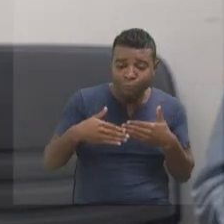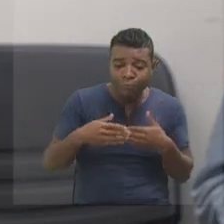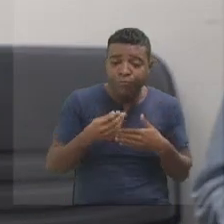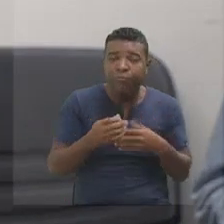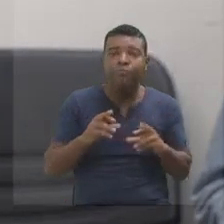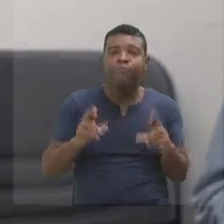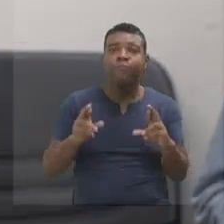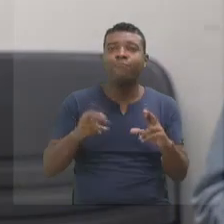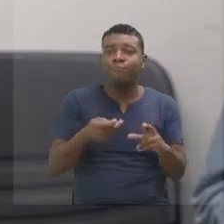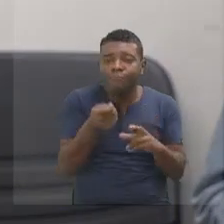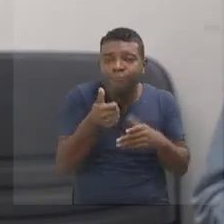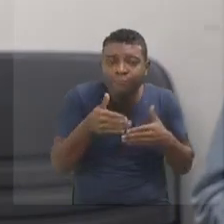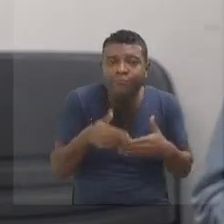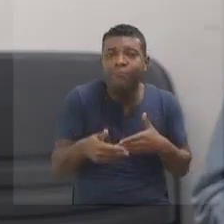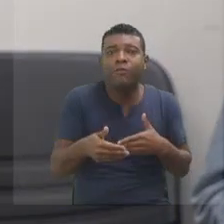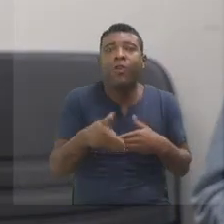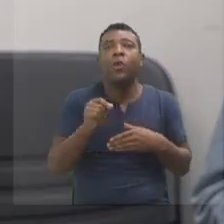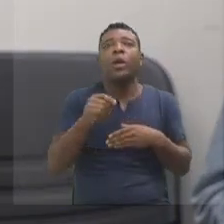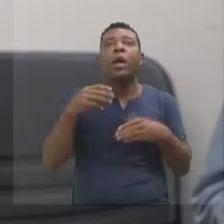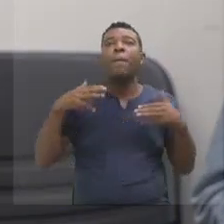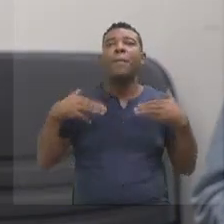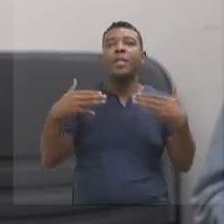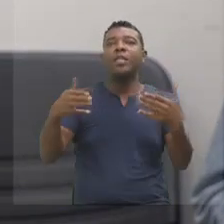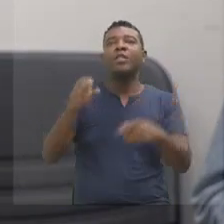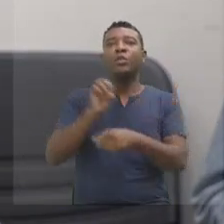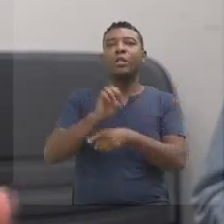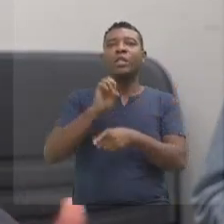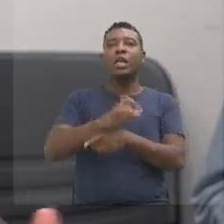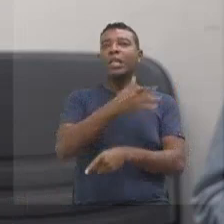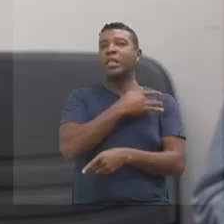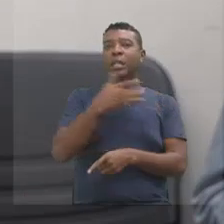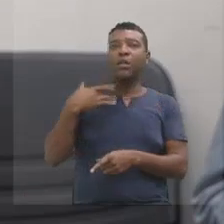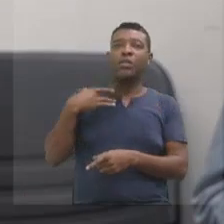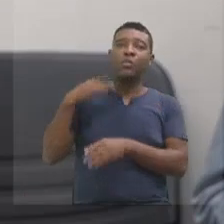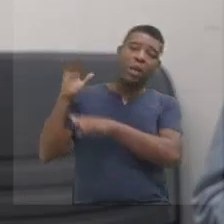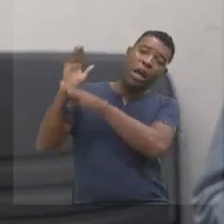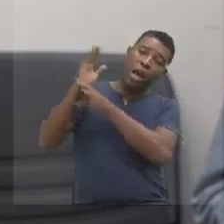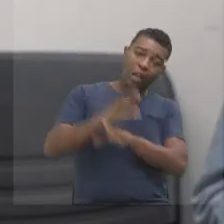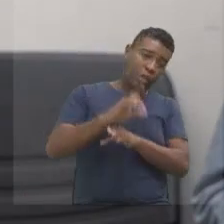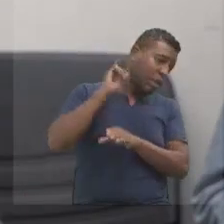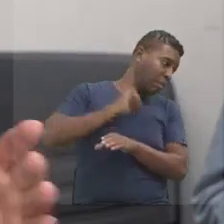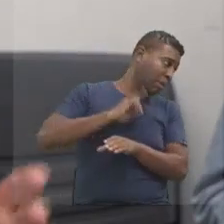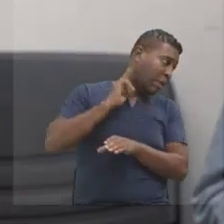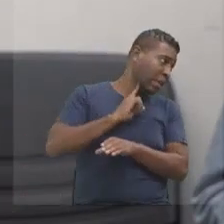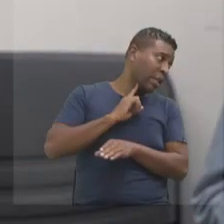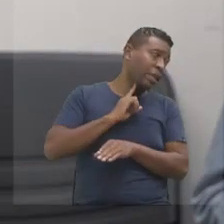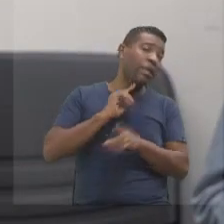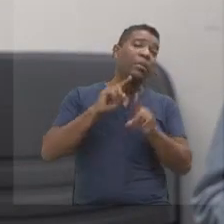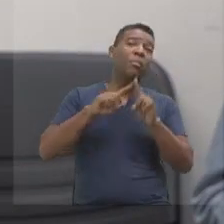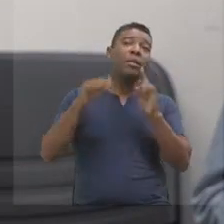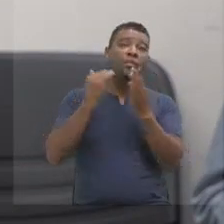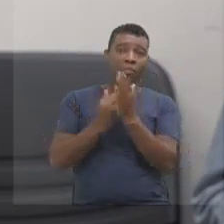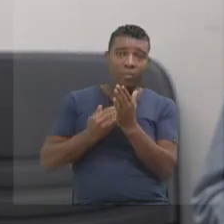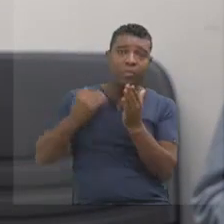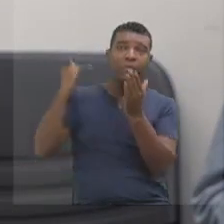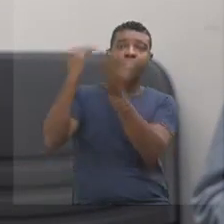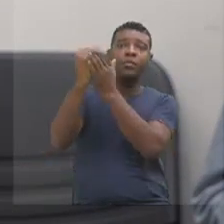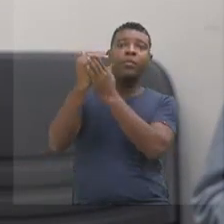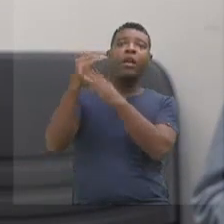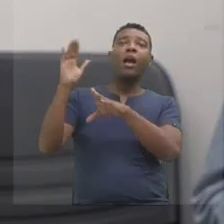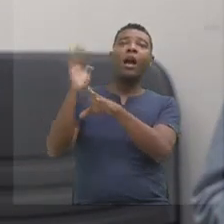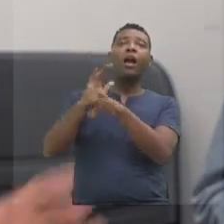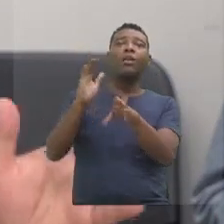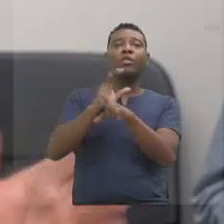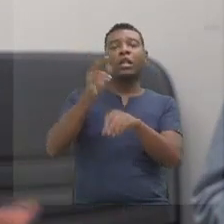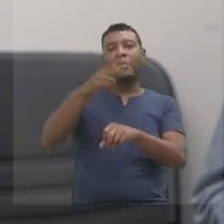Ministro do Estado da Saúde para ajudar não só Minas Gerais como você tem ajudado mas ajudar também o